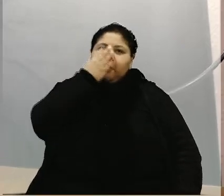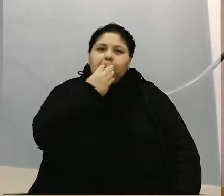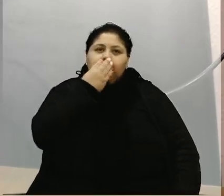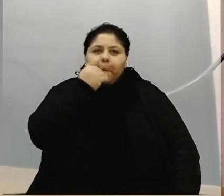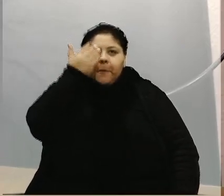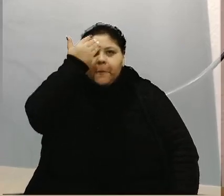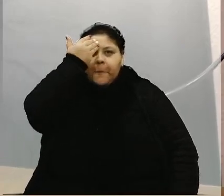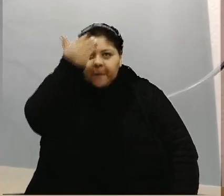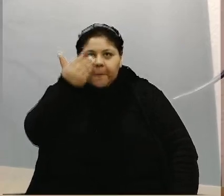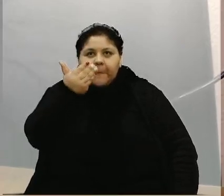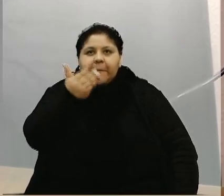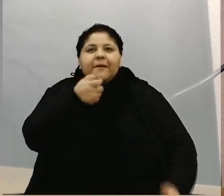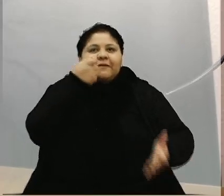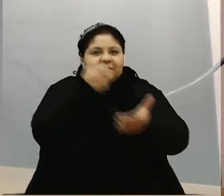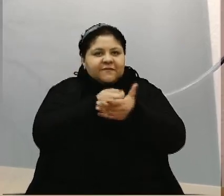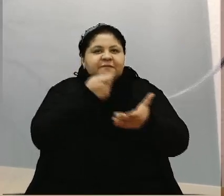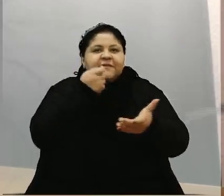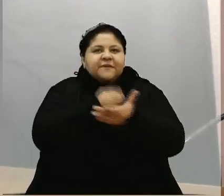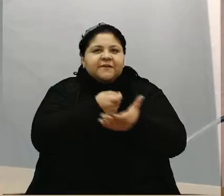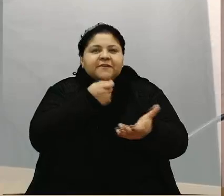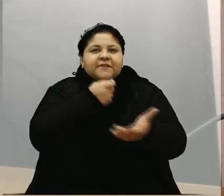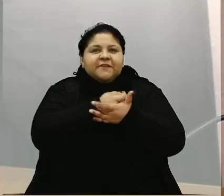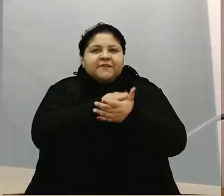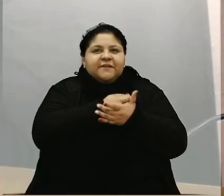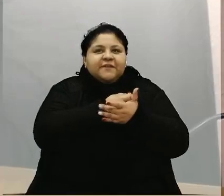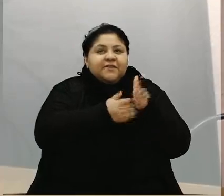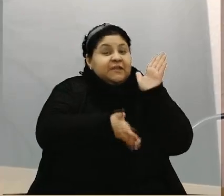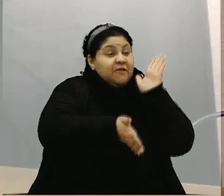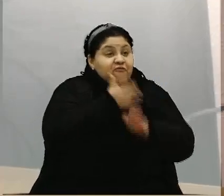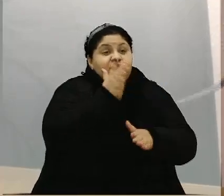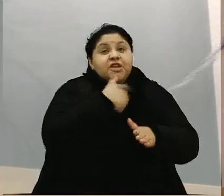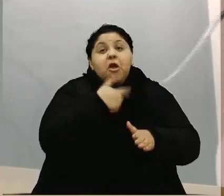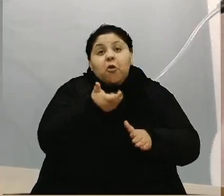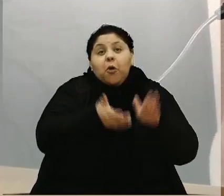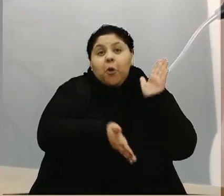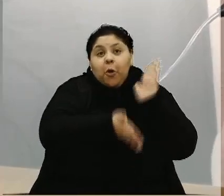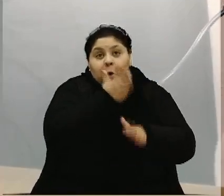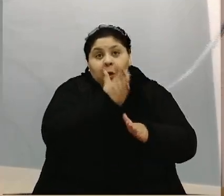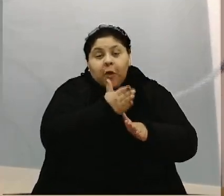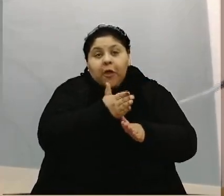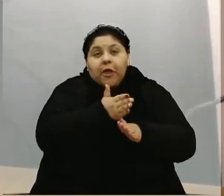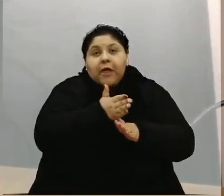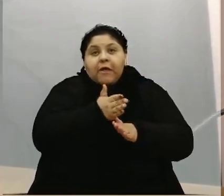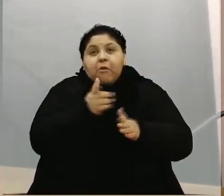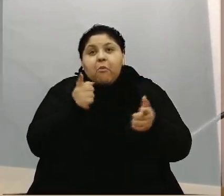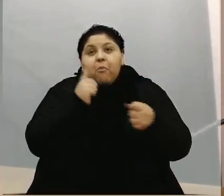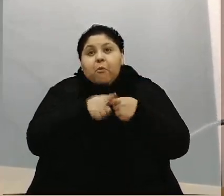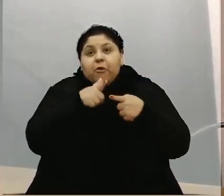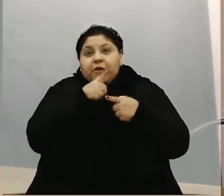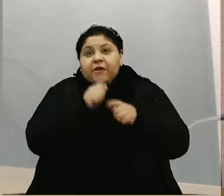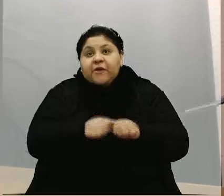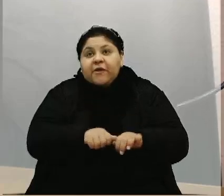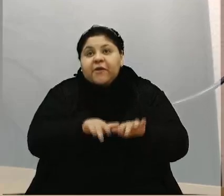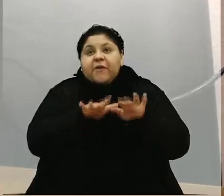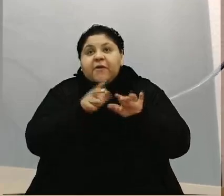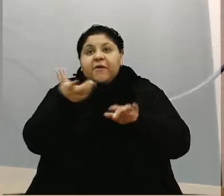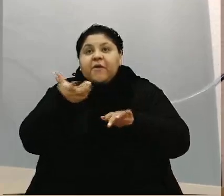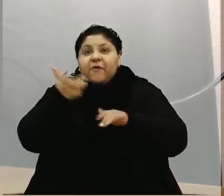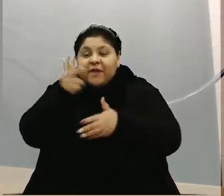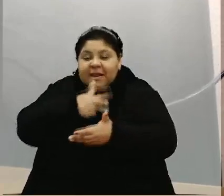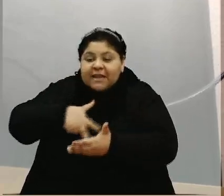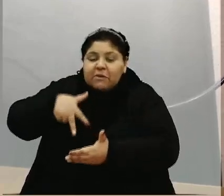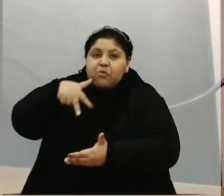sido perseverante comigo, né? Eu tentei fugir dele de algumas maneiras, né? Porque na correria das enchentes, Cris, eu queria que você estivesse na tribuna